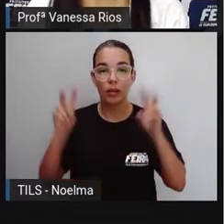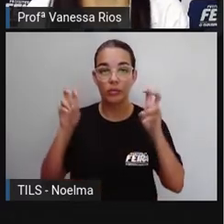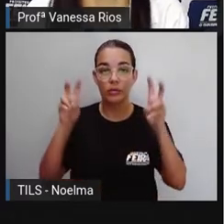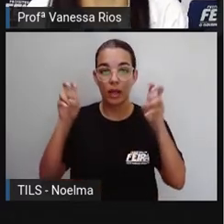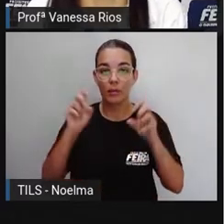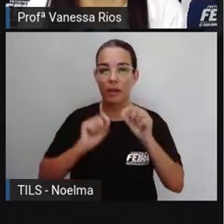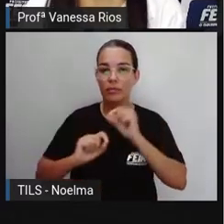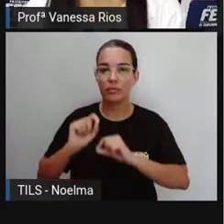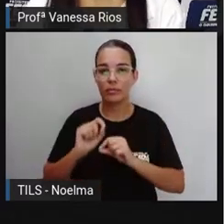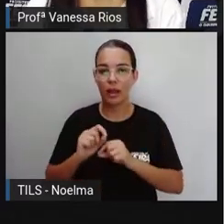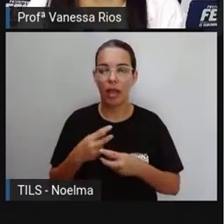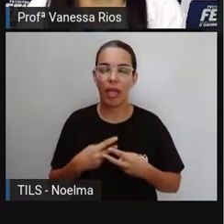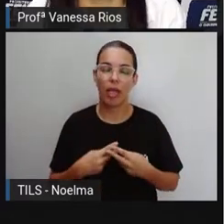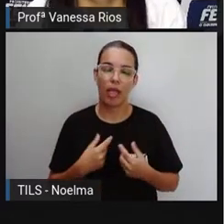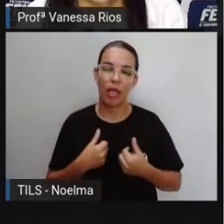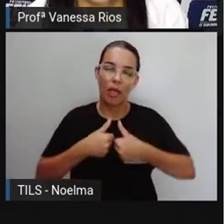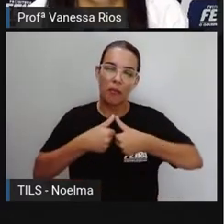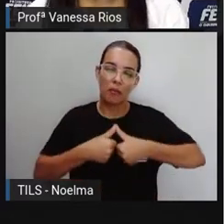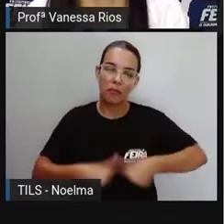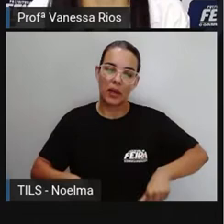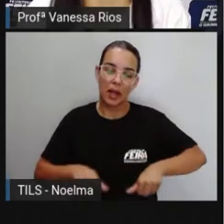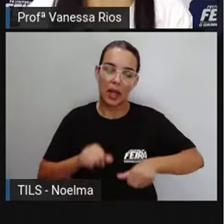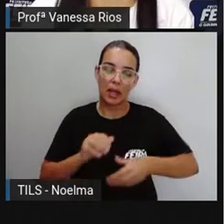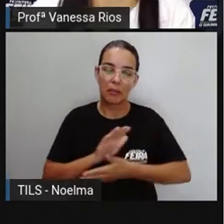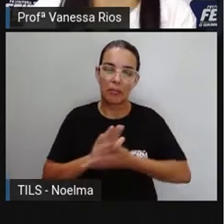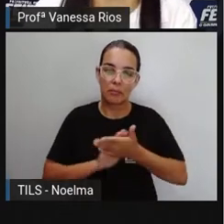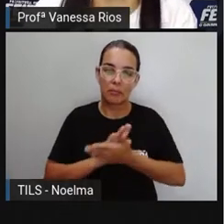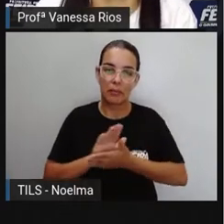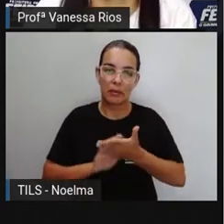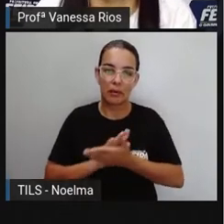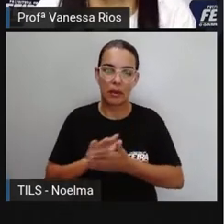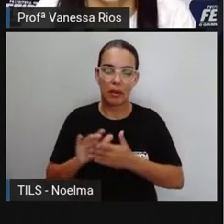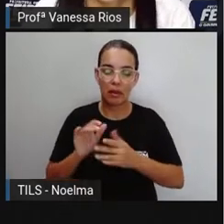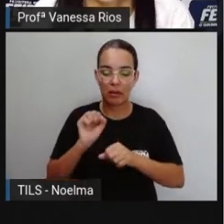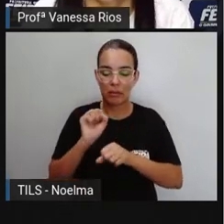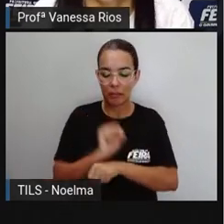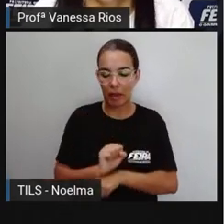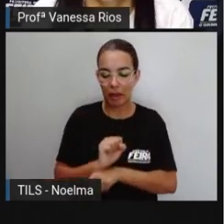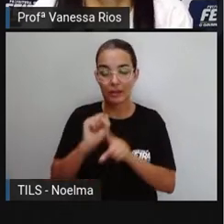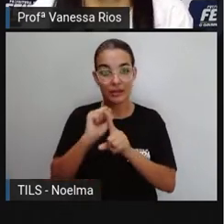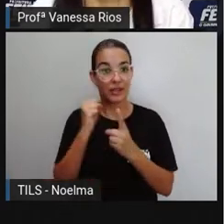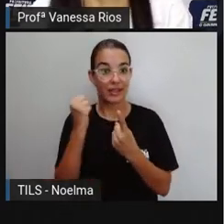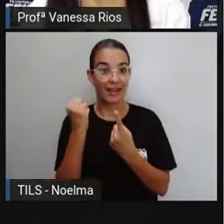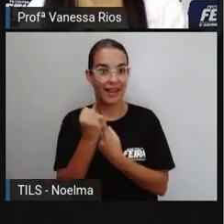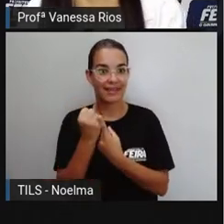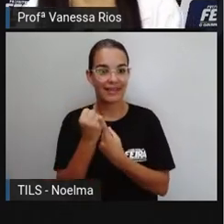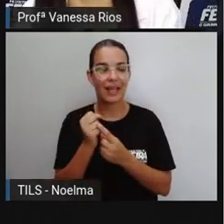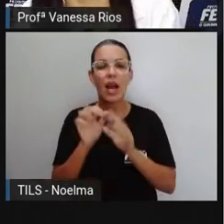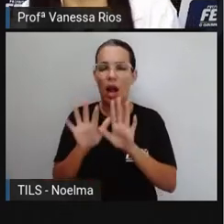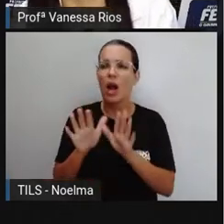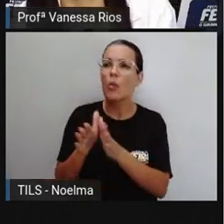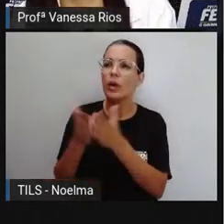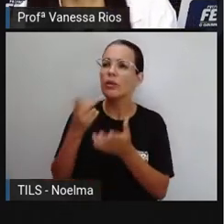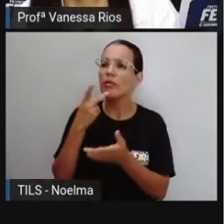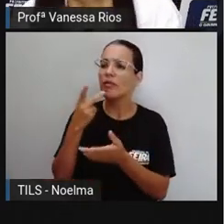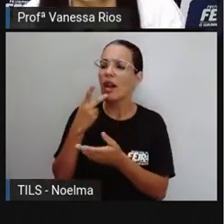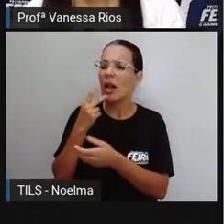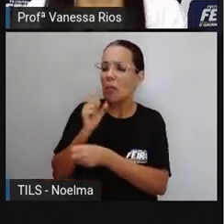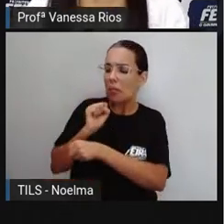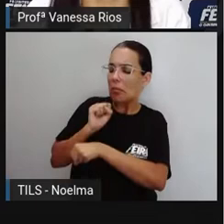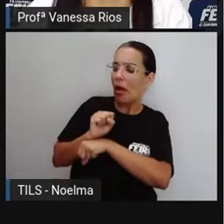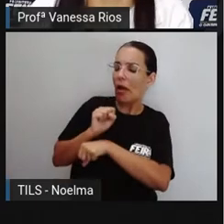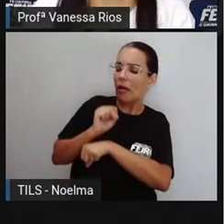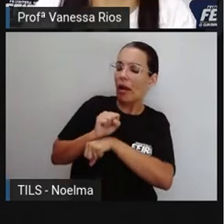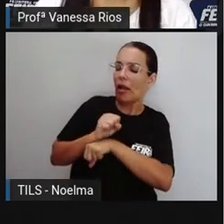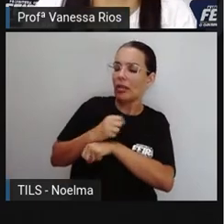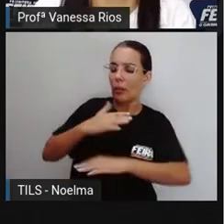estudar sobre o sedentarismo e a sociedade. Não dá para falar em sedentarismo, né? A